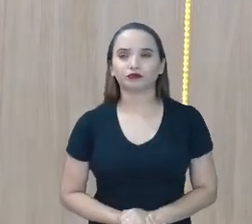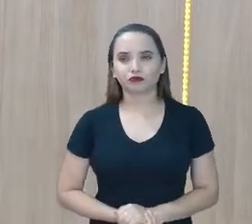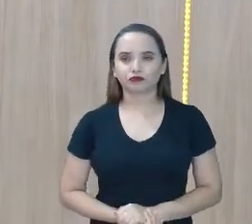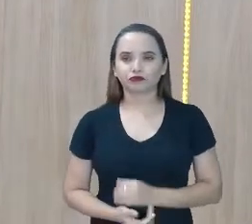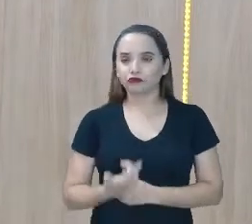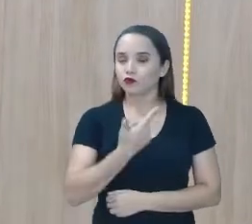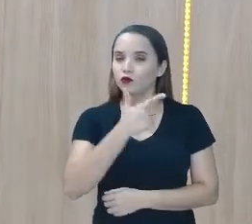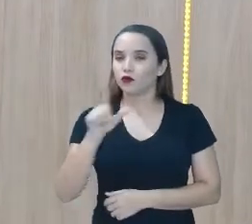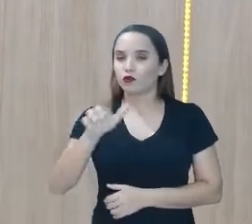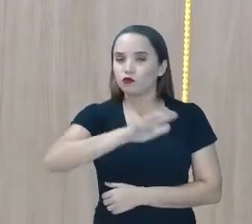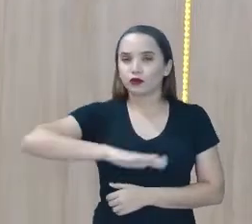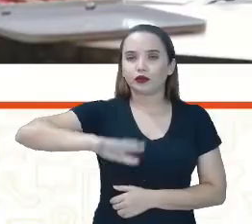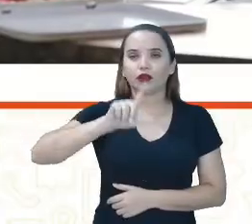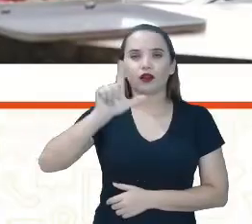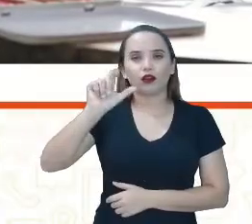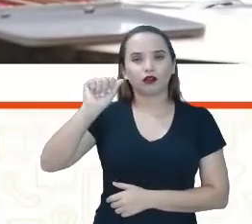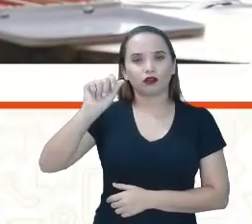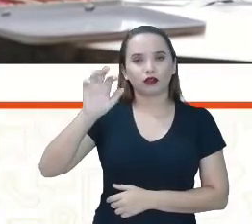Outra área é a